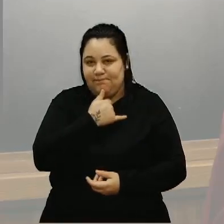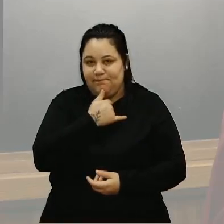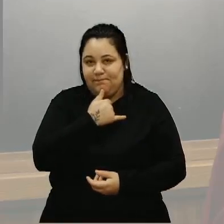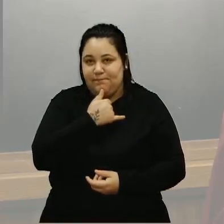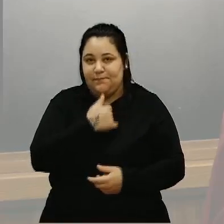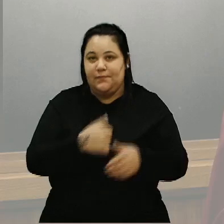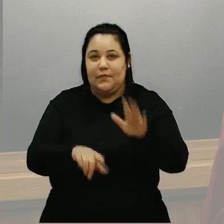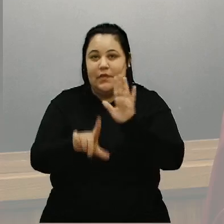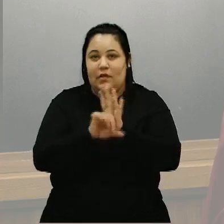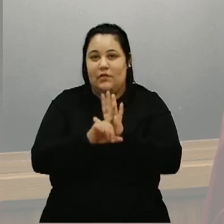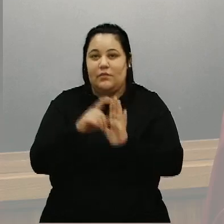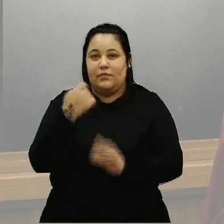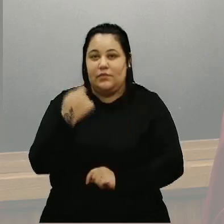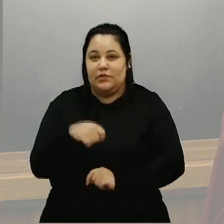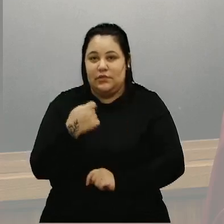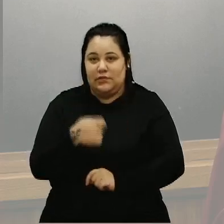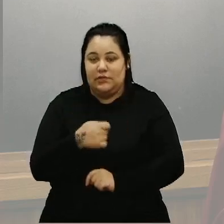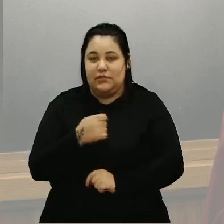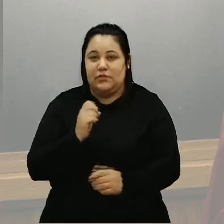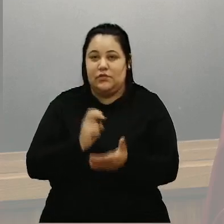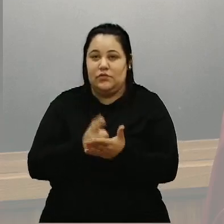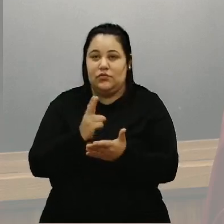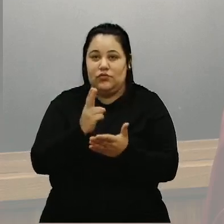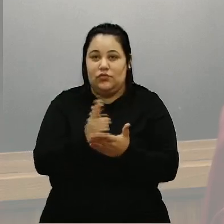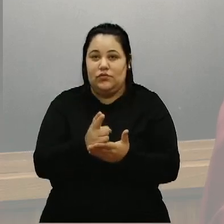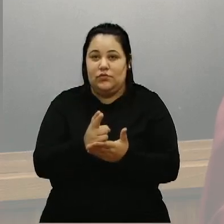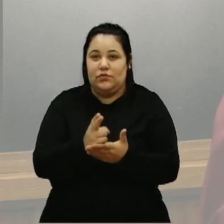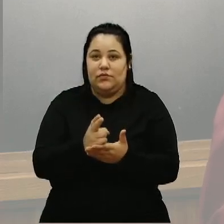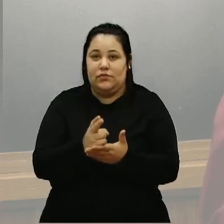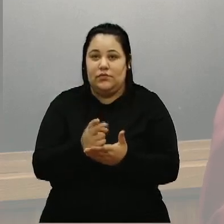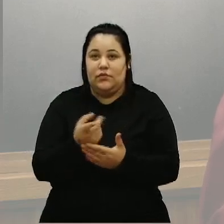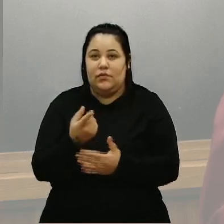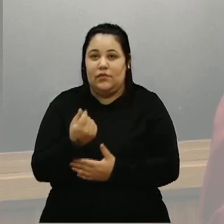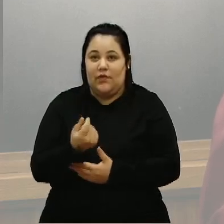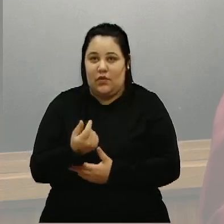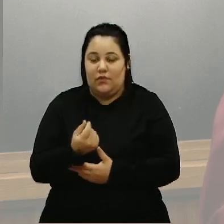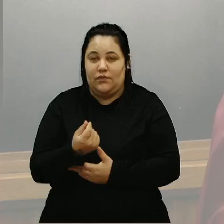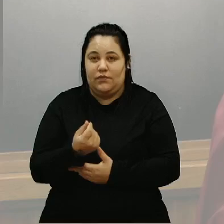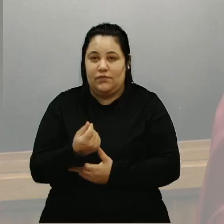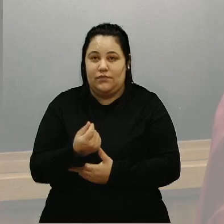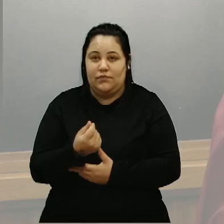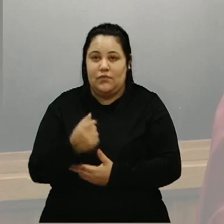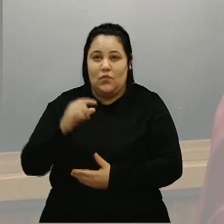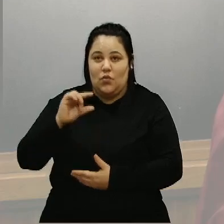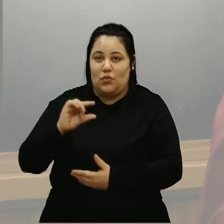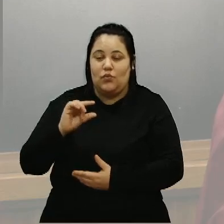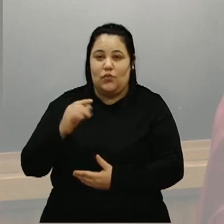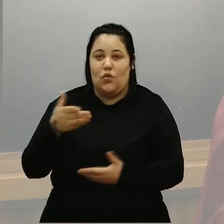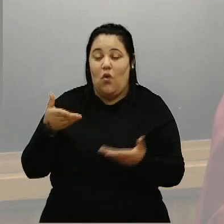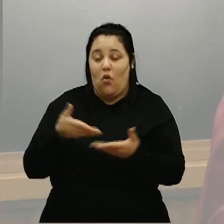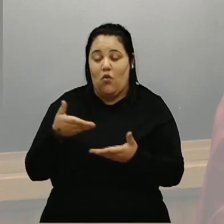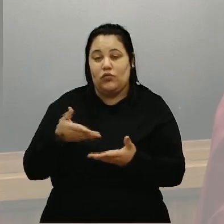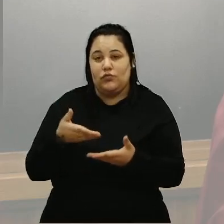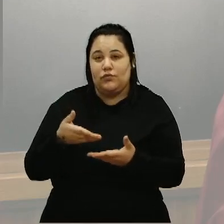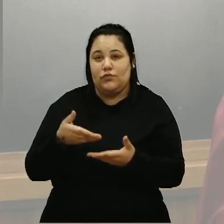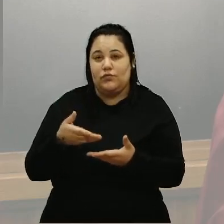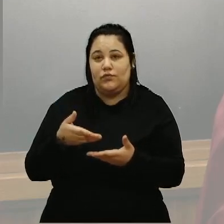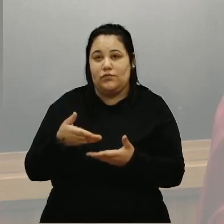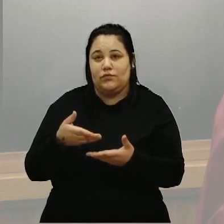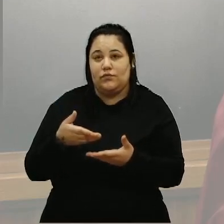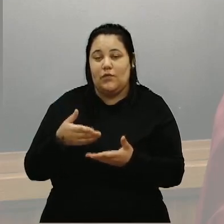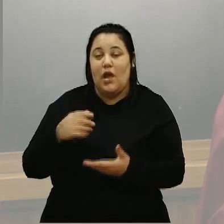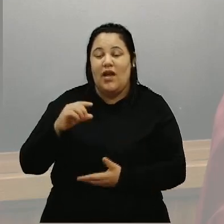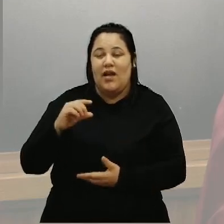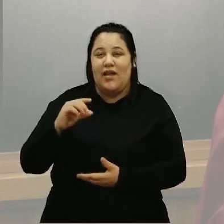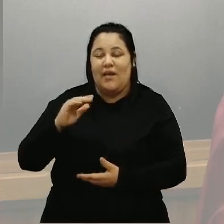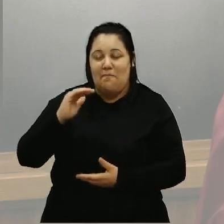lei precisou manter o valor, aquele que é um pouco hoje, ele é um pouco